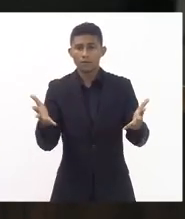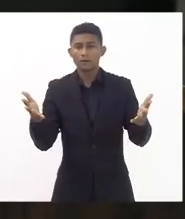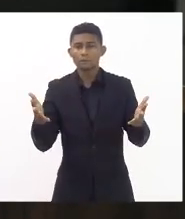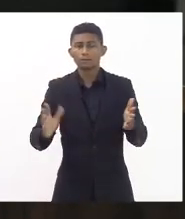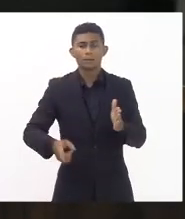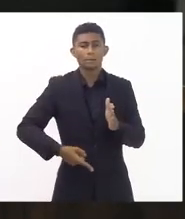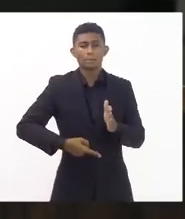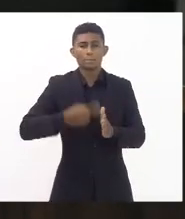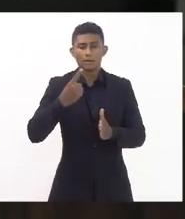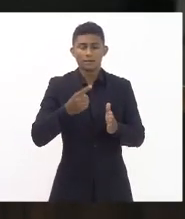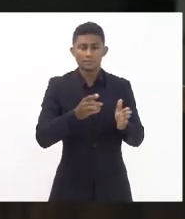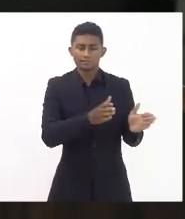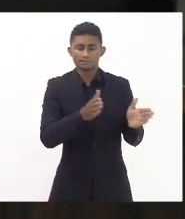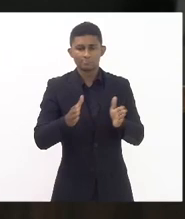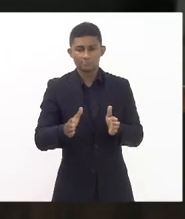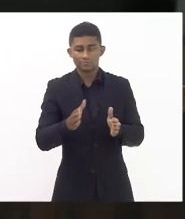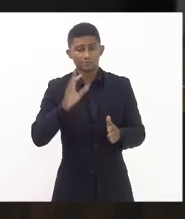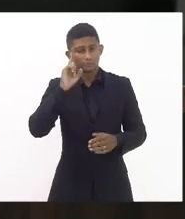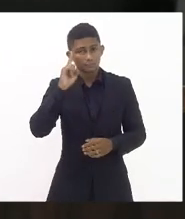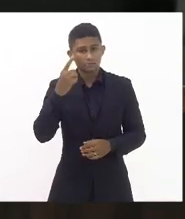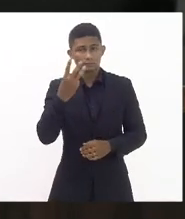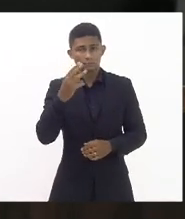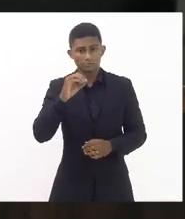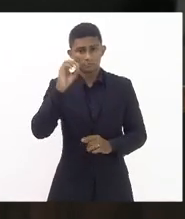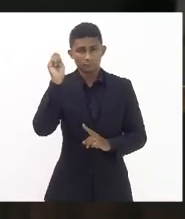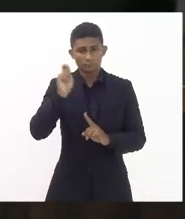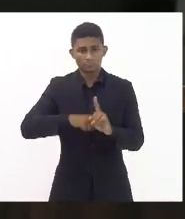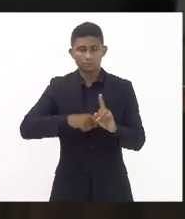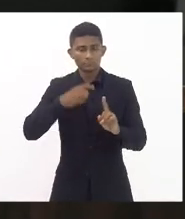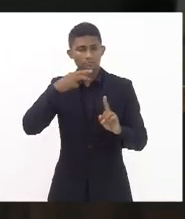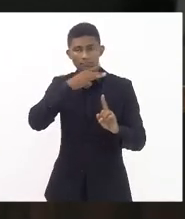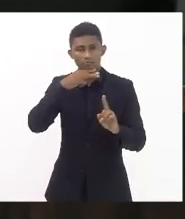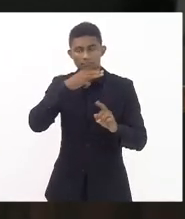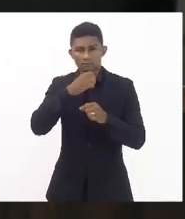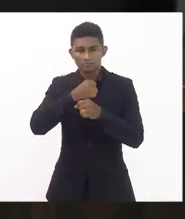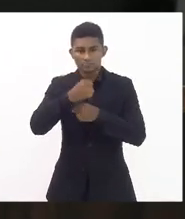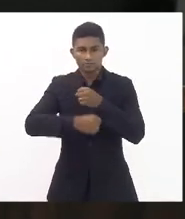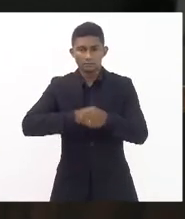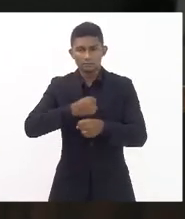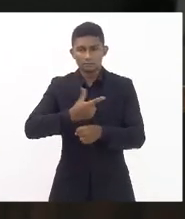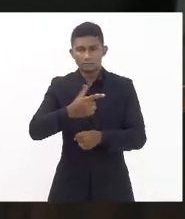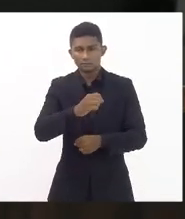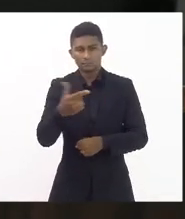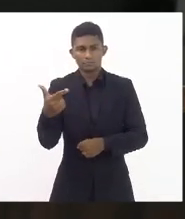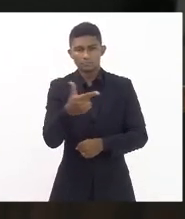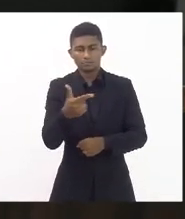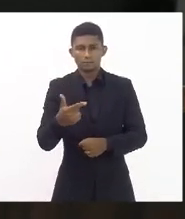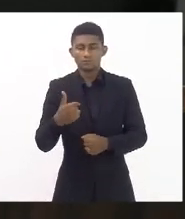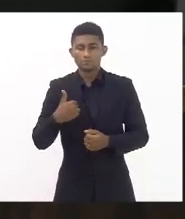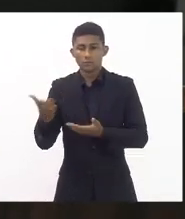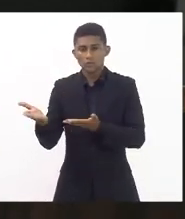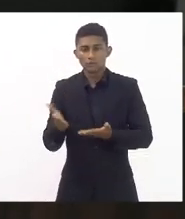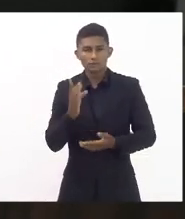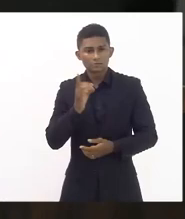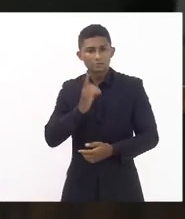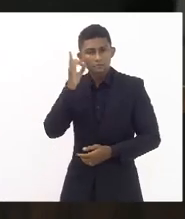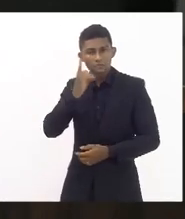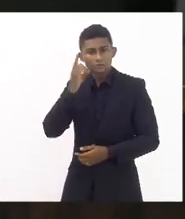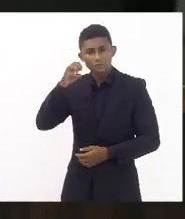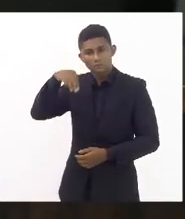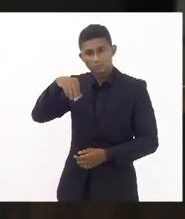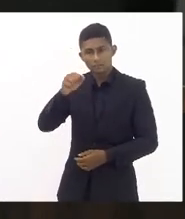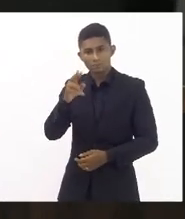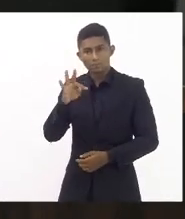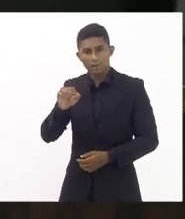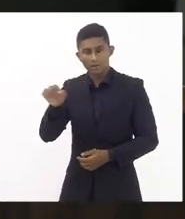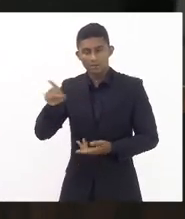primeira sessão extraordinária do dia 30 de março de 2022. A presidência convida a deputada Marta Rocha a fazer